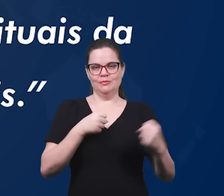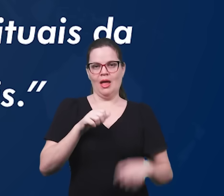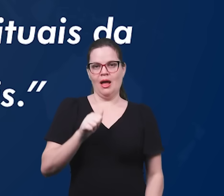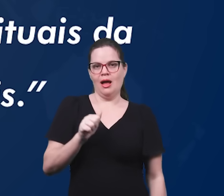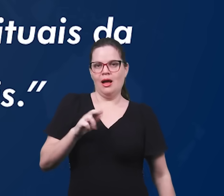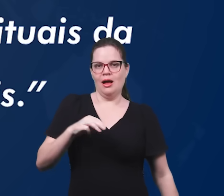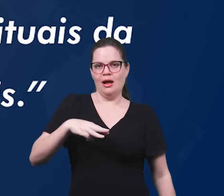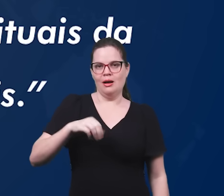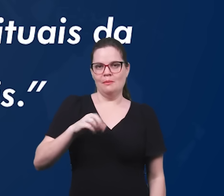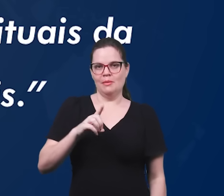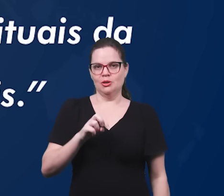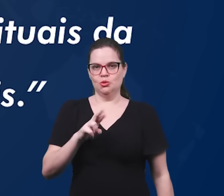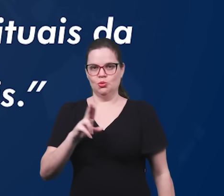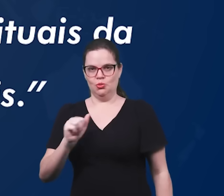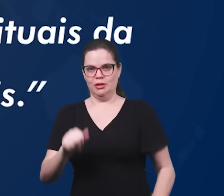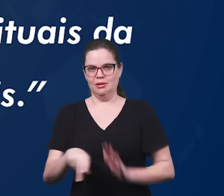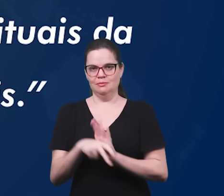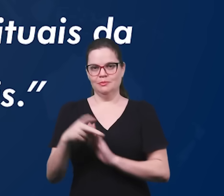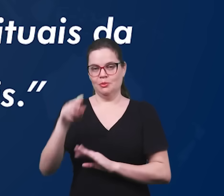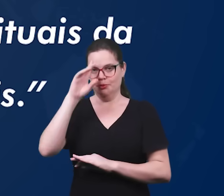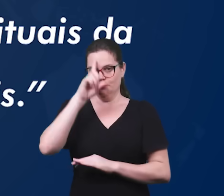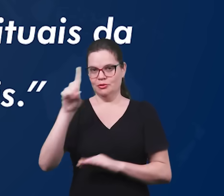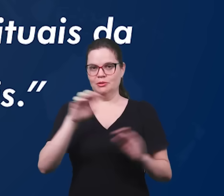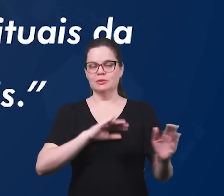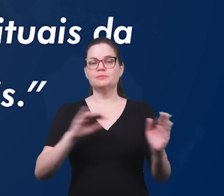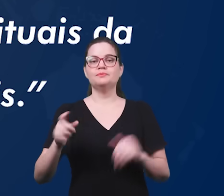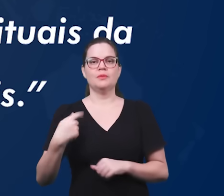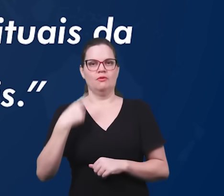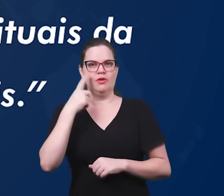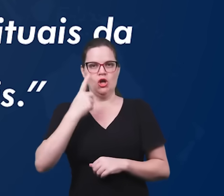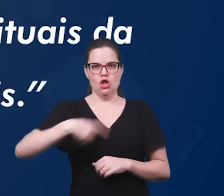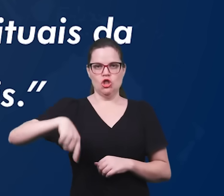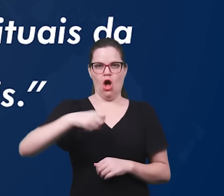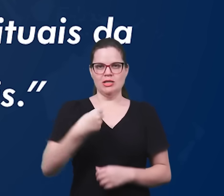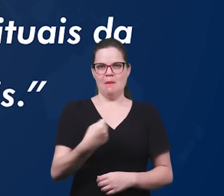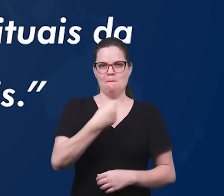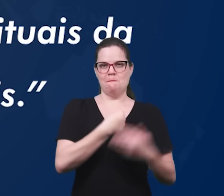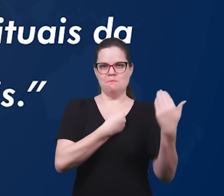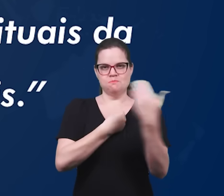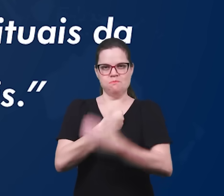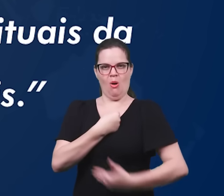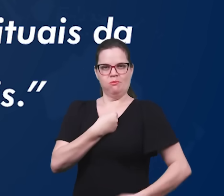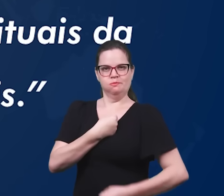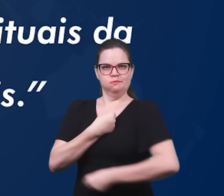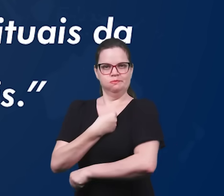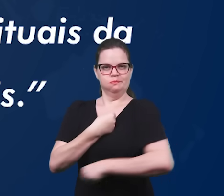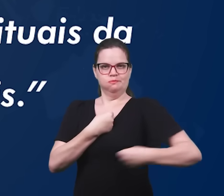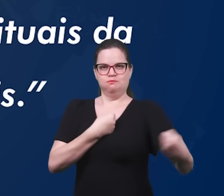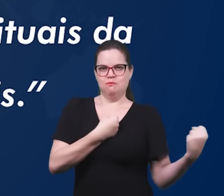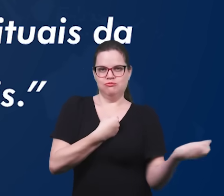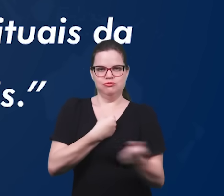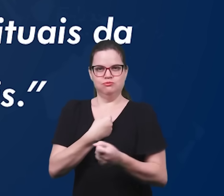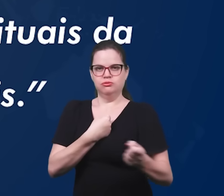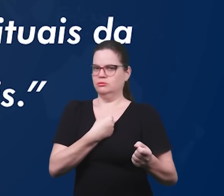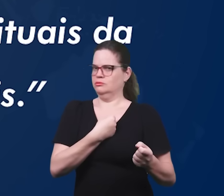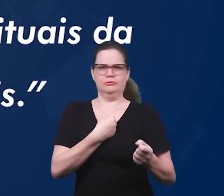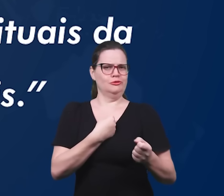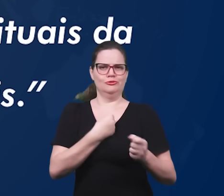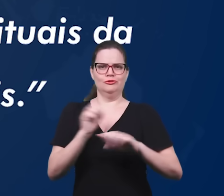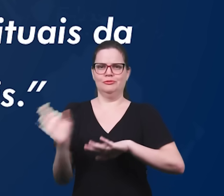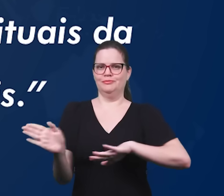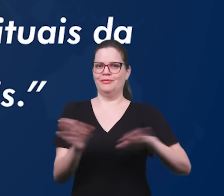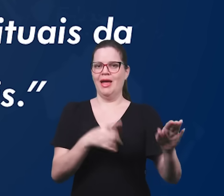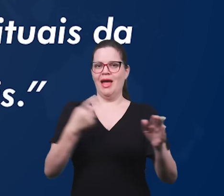Porque não temos que lutar contra a carne e o sangue, mas sim contra os principados, contra as